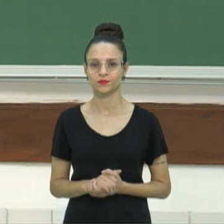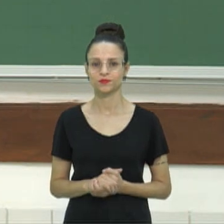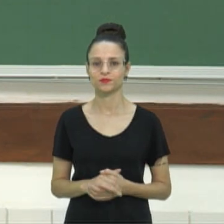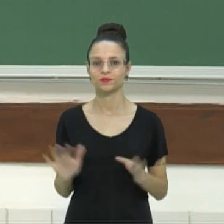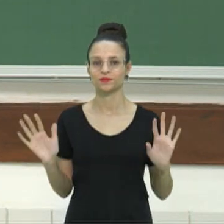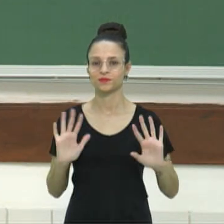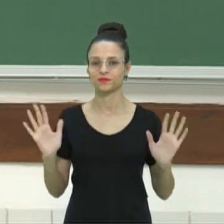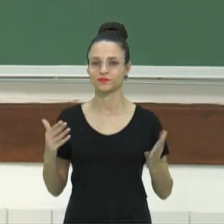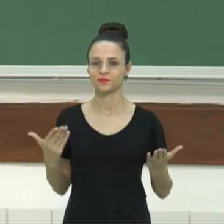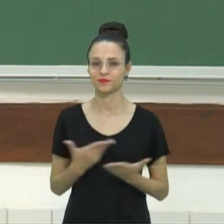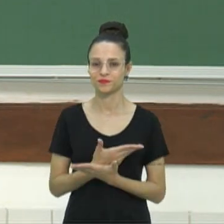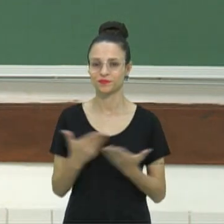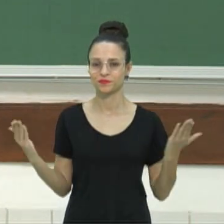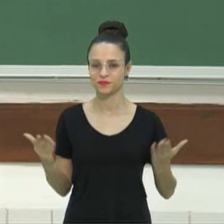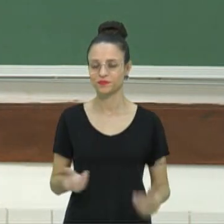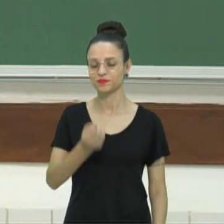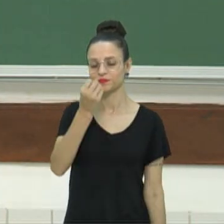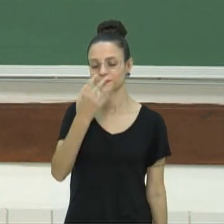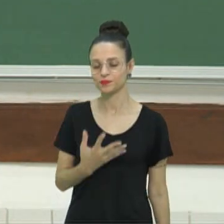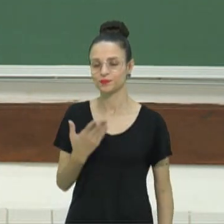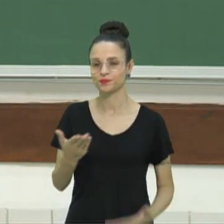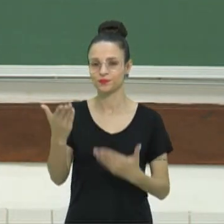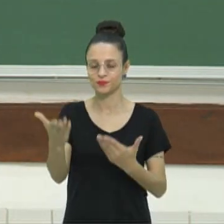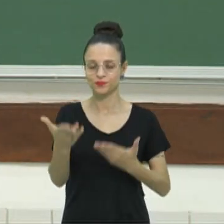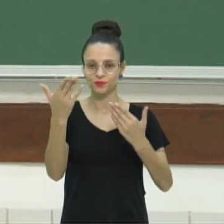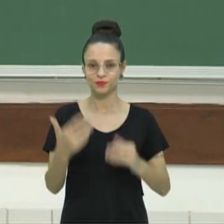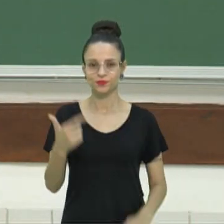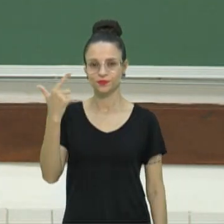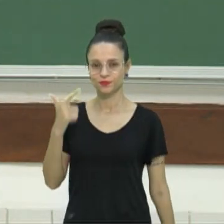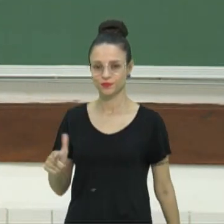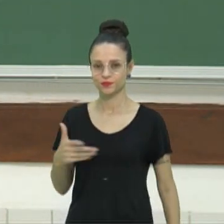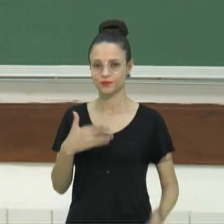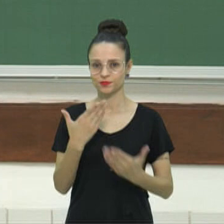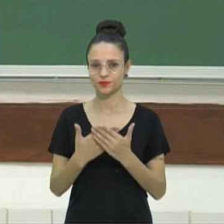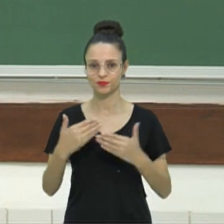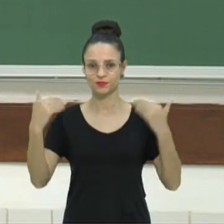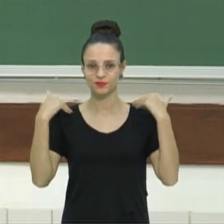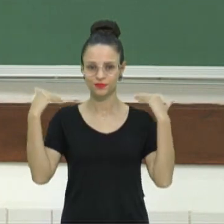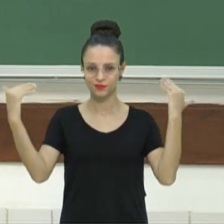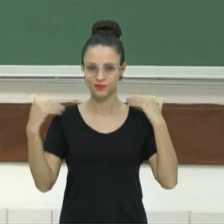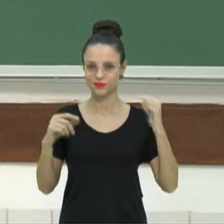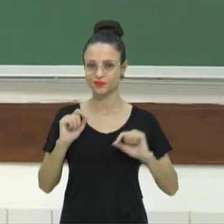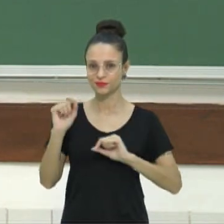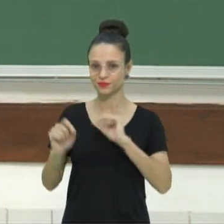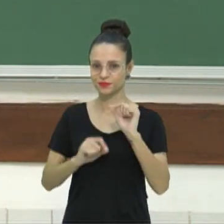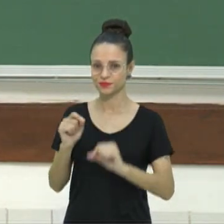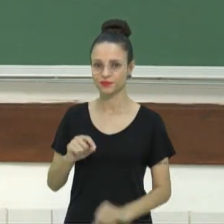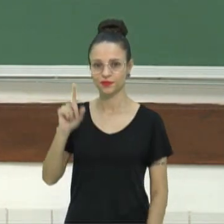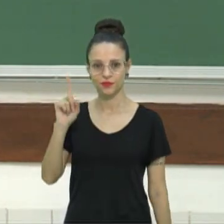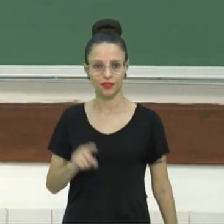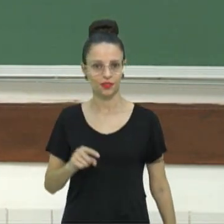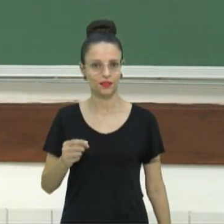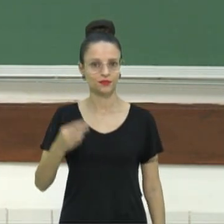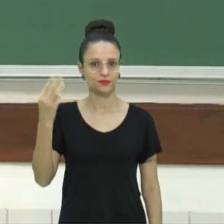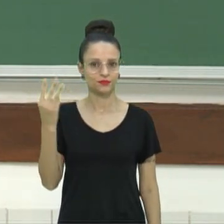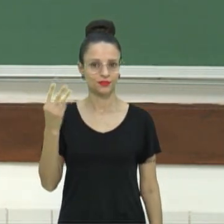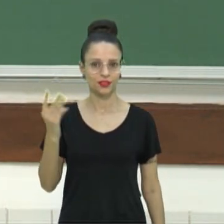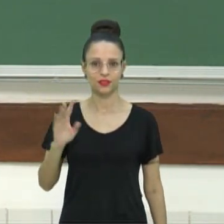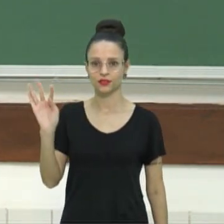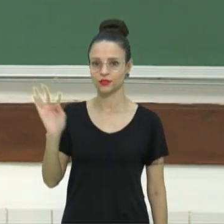Senhoras e senhores, bem-vindos para mais uma aula de Educação Física. Então estamos no terceiro trimestre,